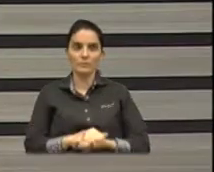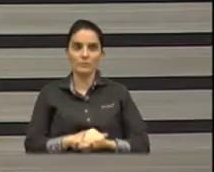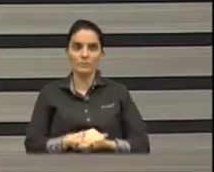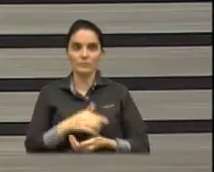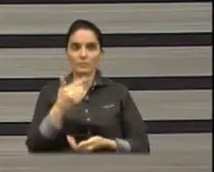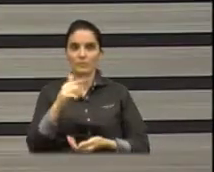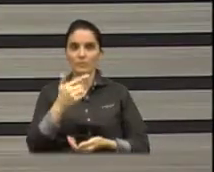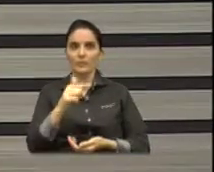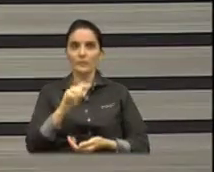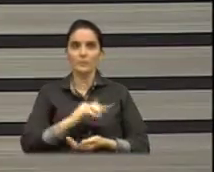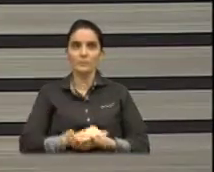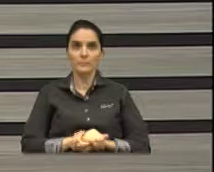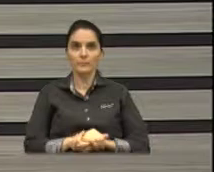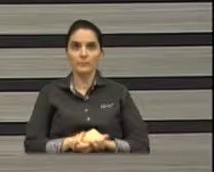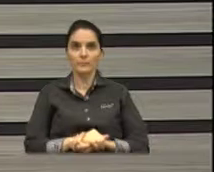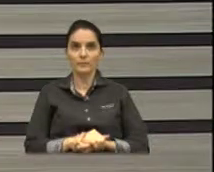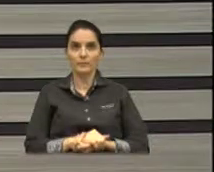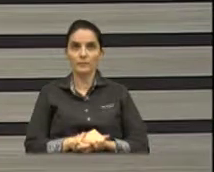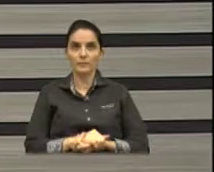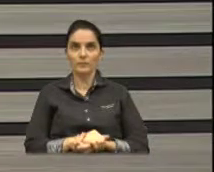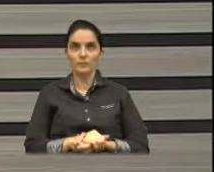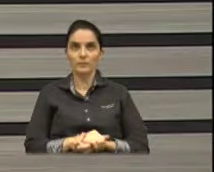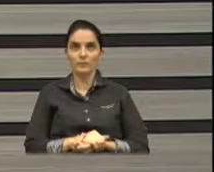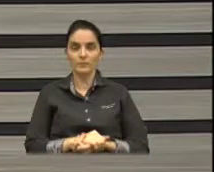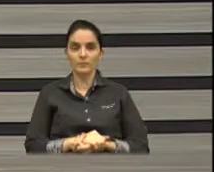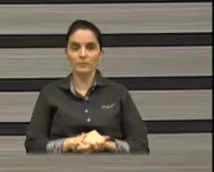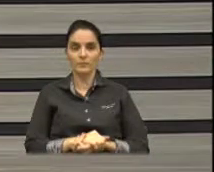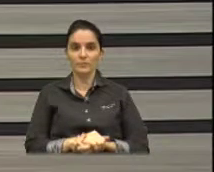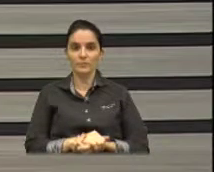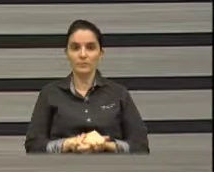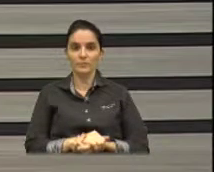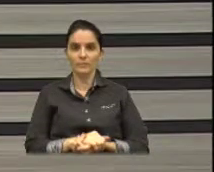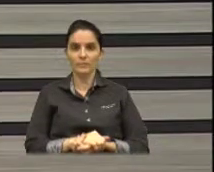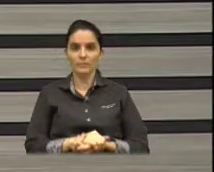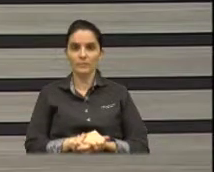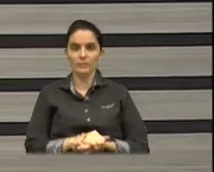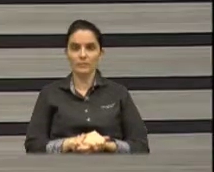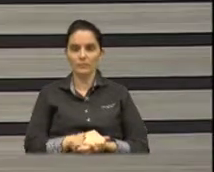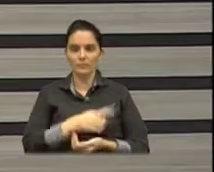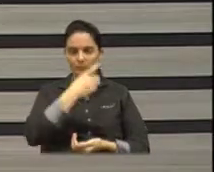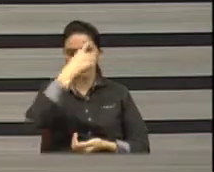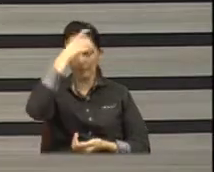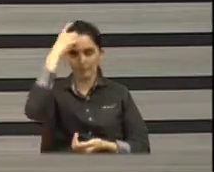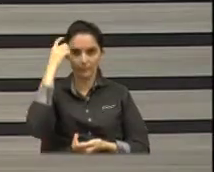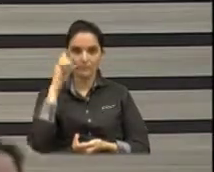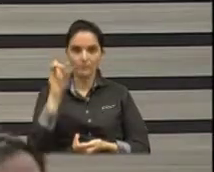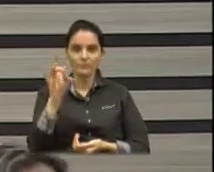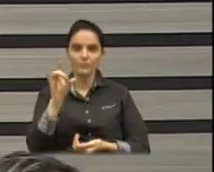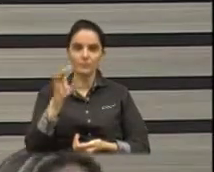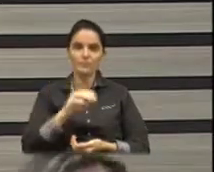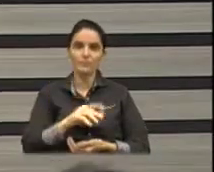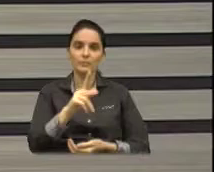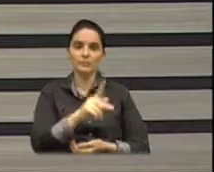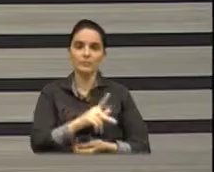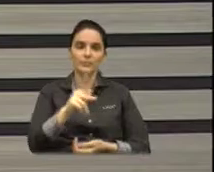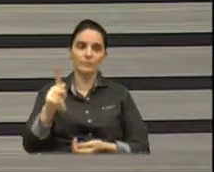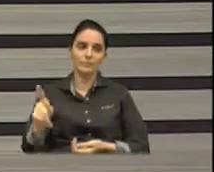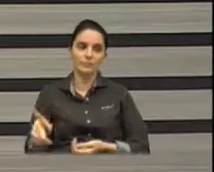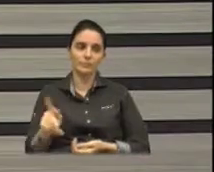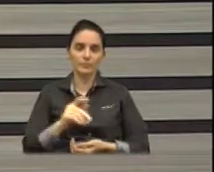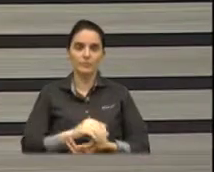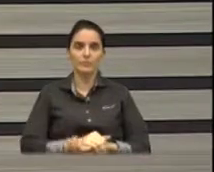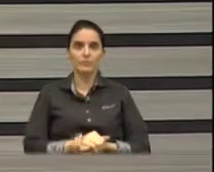Não havendo... Com a palavra, vereador Wagner Barbosa. Senhor presidente, nobres pares,